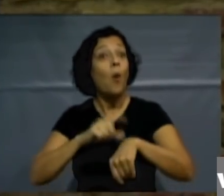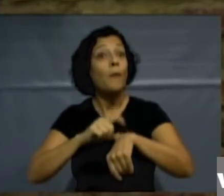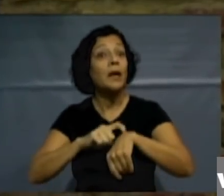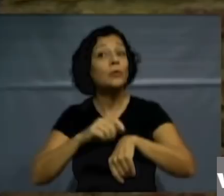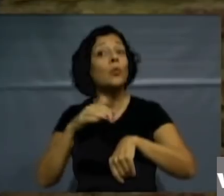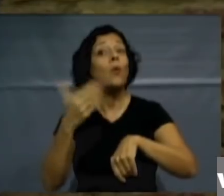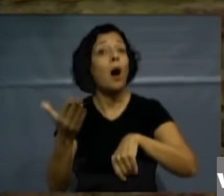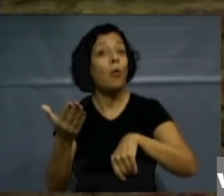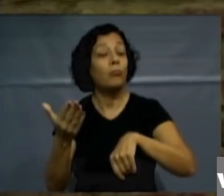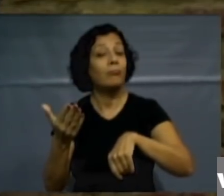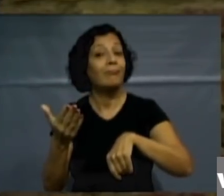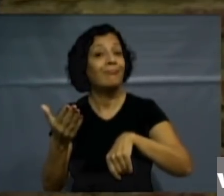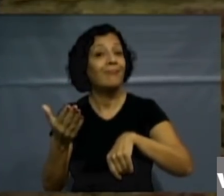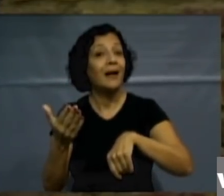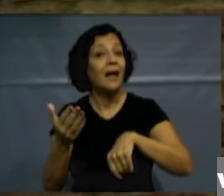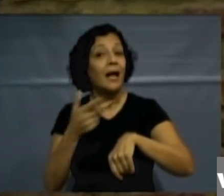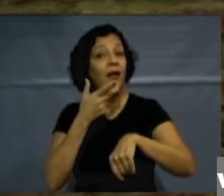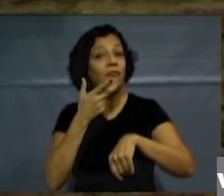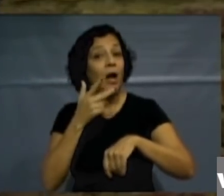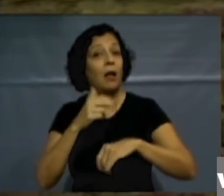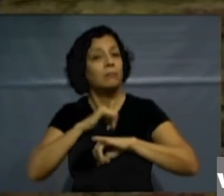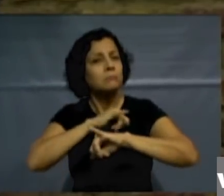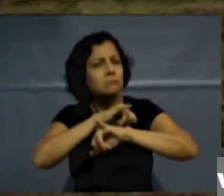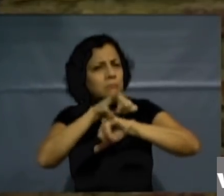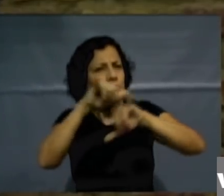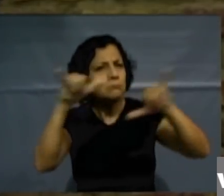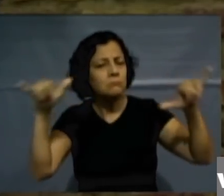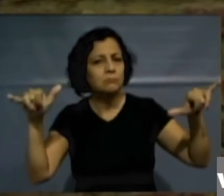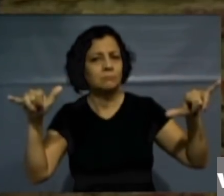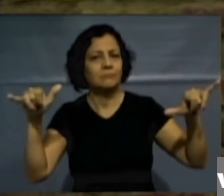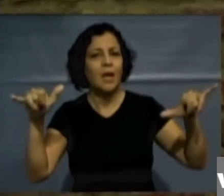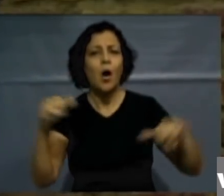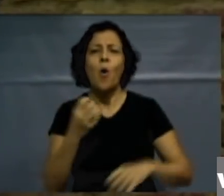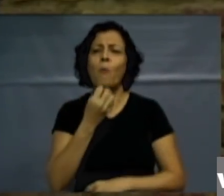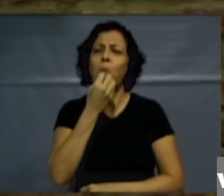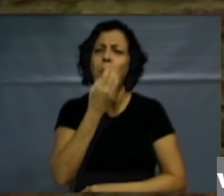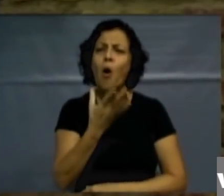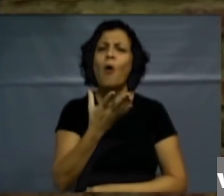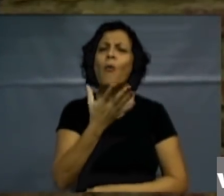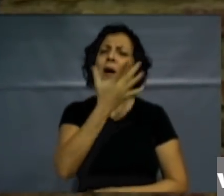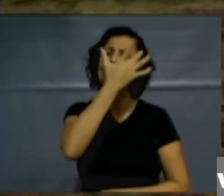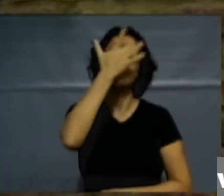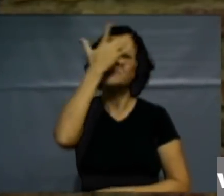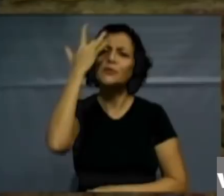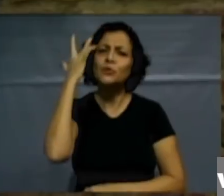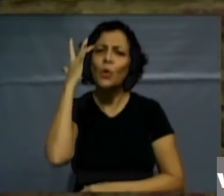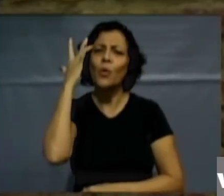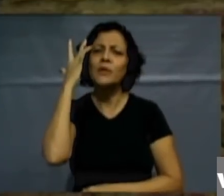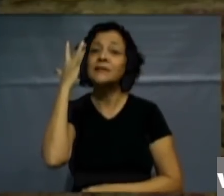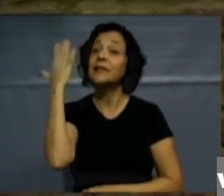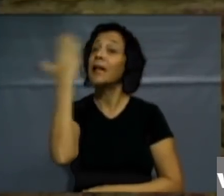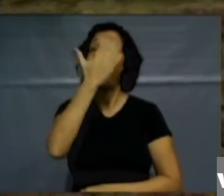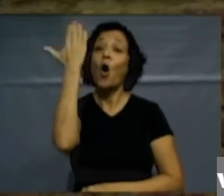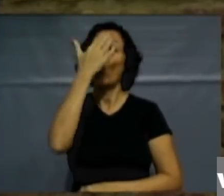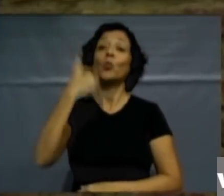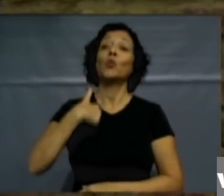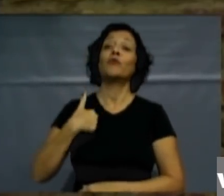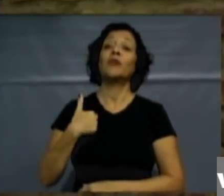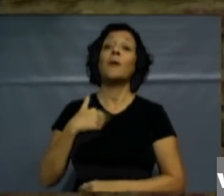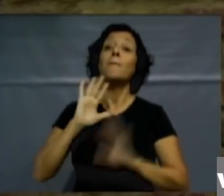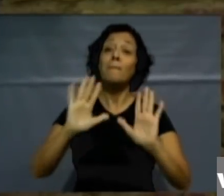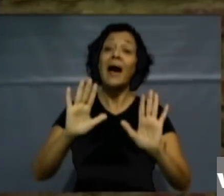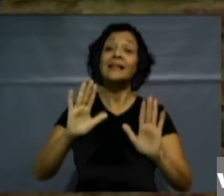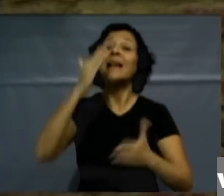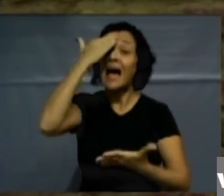seu famoso sermão, ele vai dizer o seguinte: bem-aventurados os que não me veem, mas acreditam em